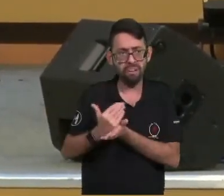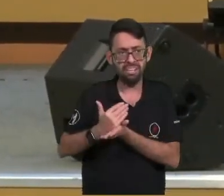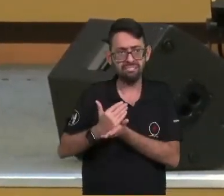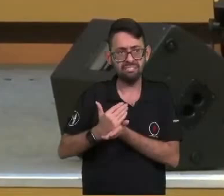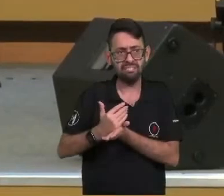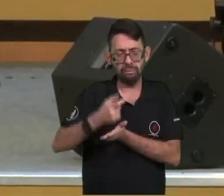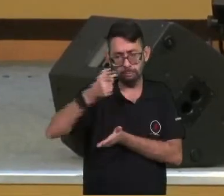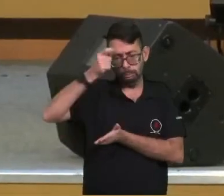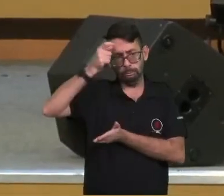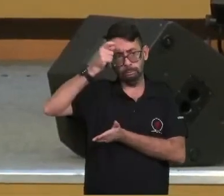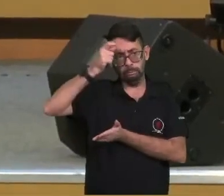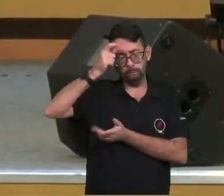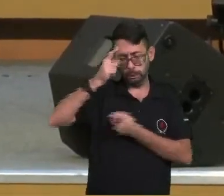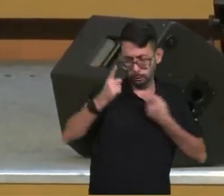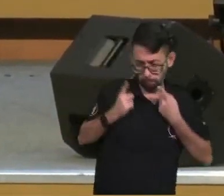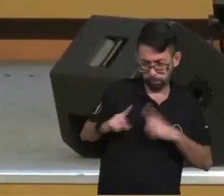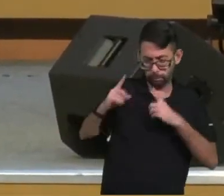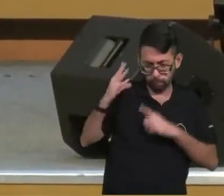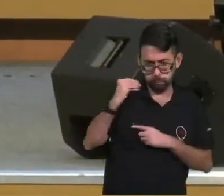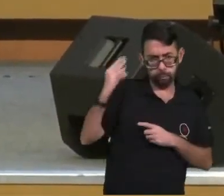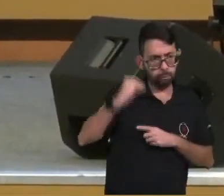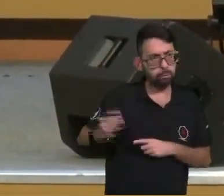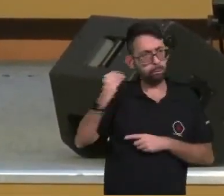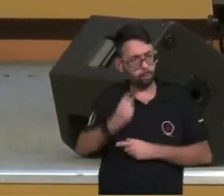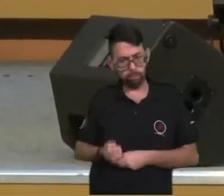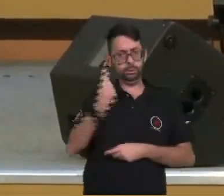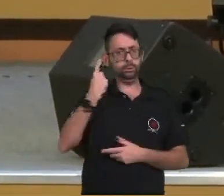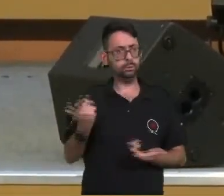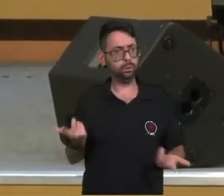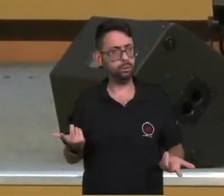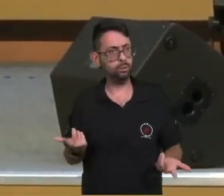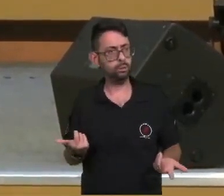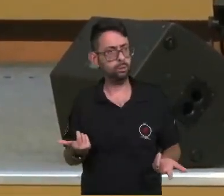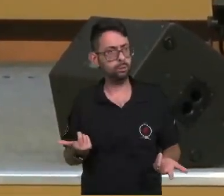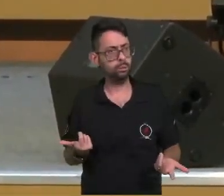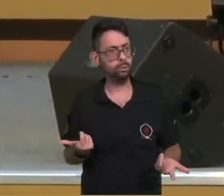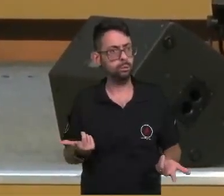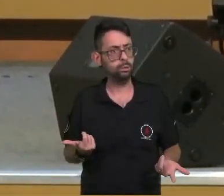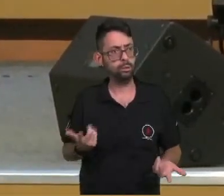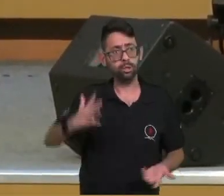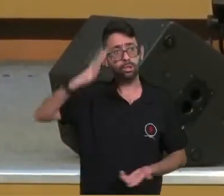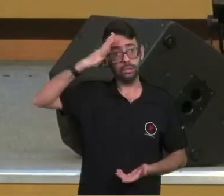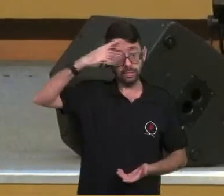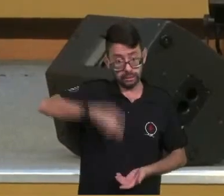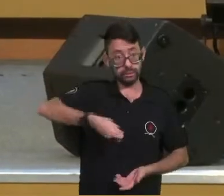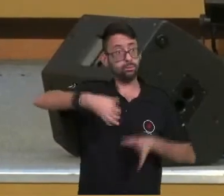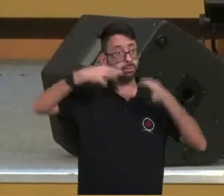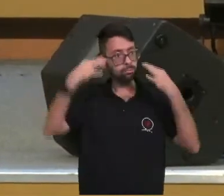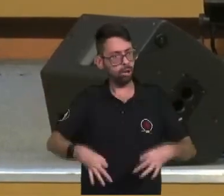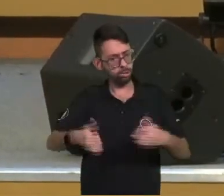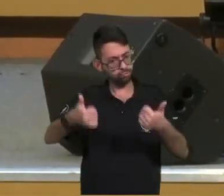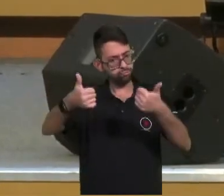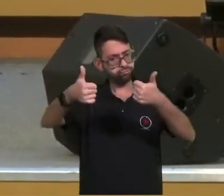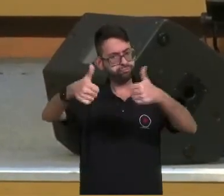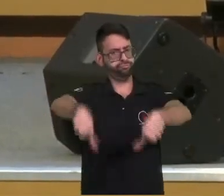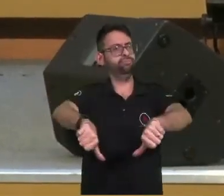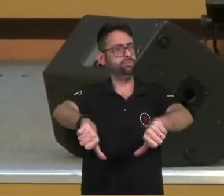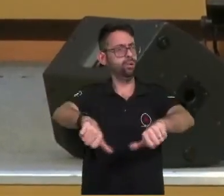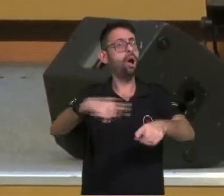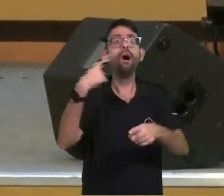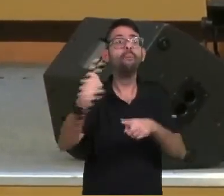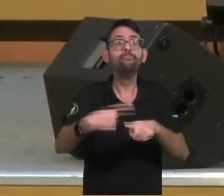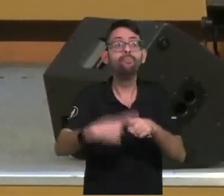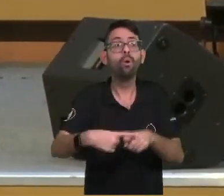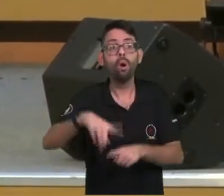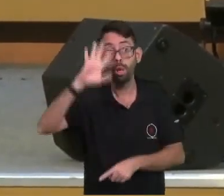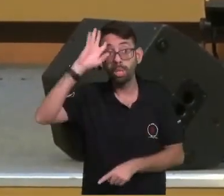levantou. Que isso, querido? Sabe por que as coisas pioram quando você toma... a decisão correta? Porque quando você toma a decisão correta, a lâmpada